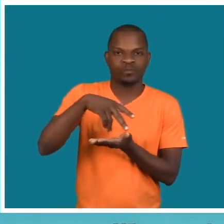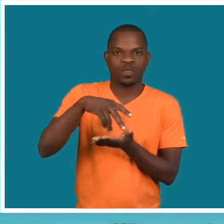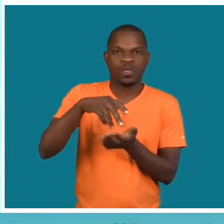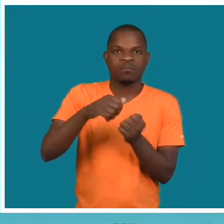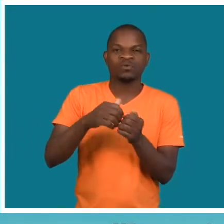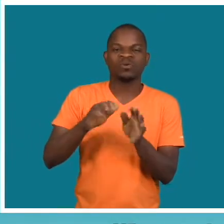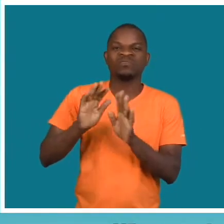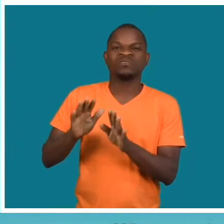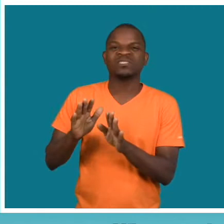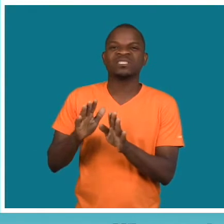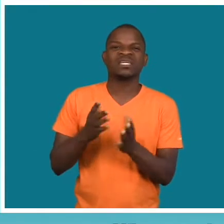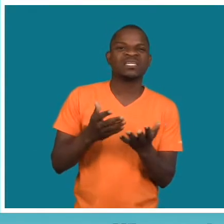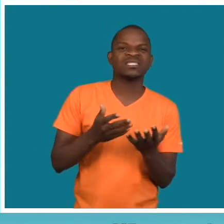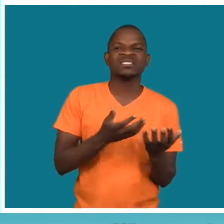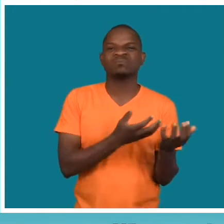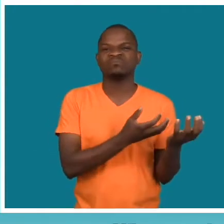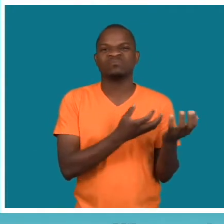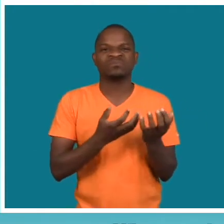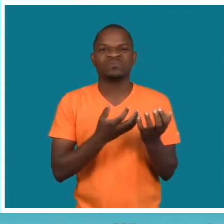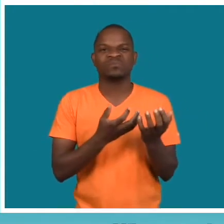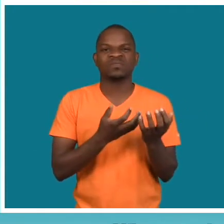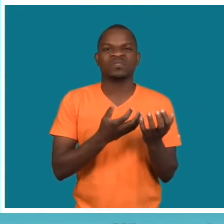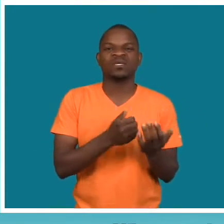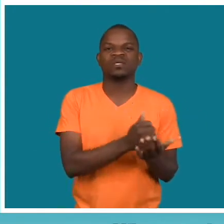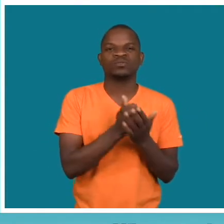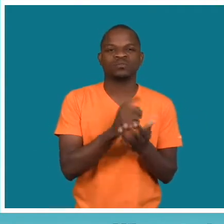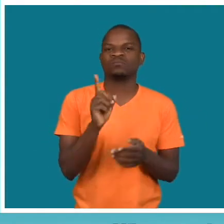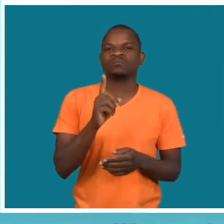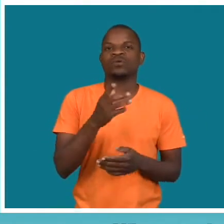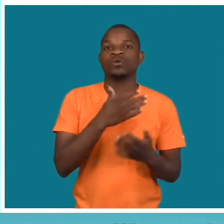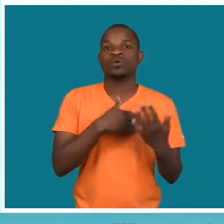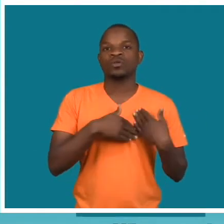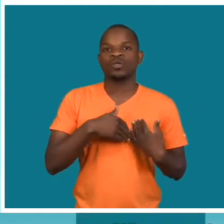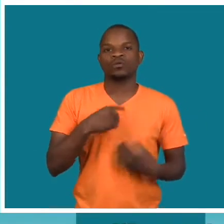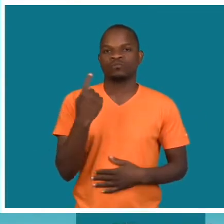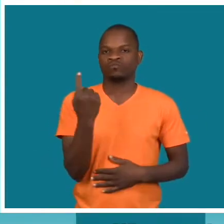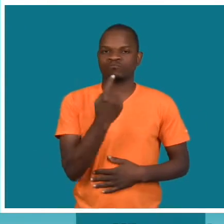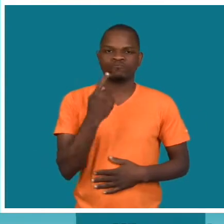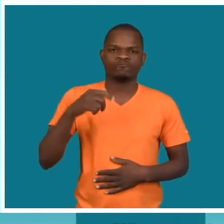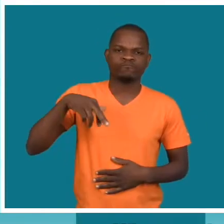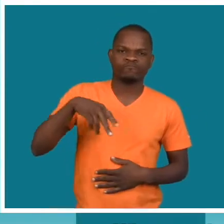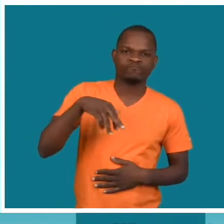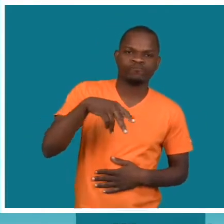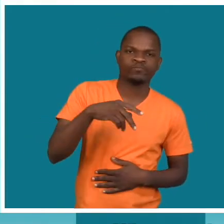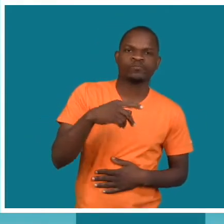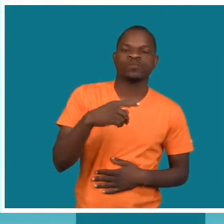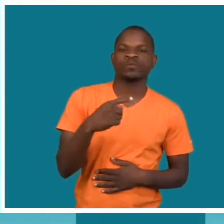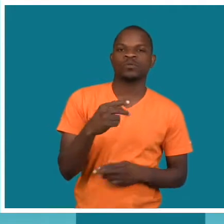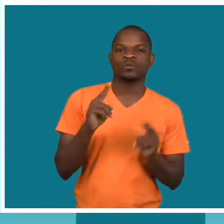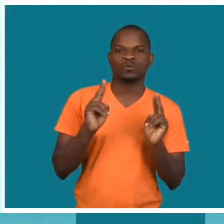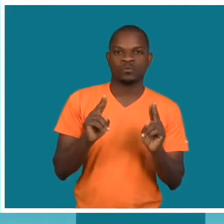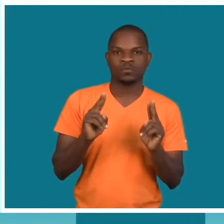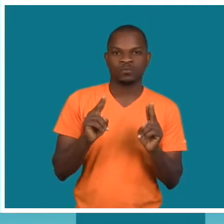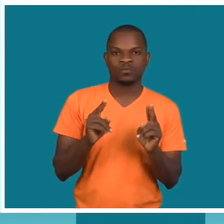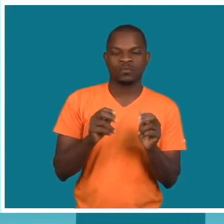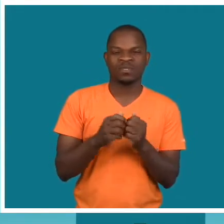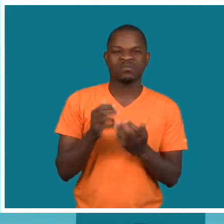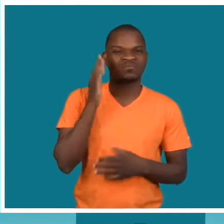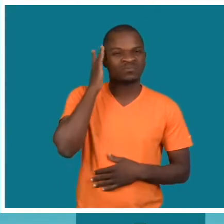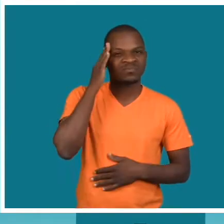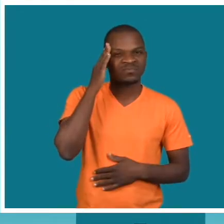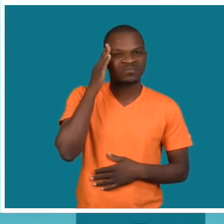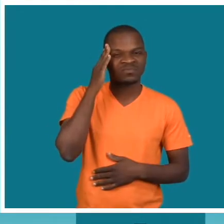não quero, não gosto de ficar dependente, alguém tem que... Eu quero mesmo me movimentar, fazer a minha vida andar, como qualquer um. Então, eu sempre